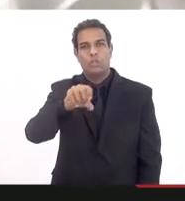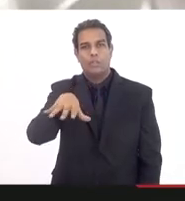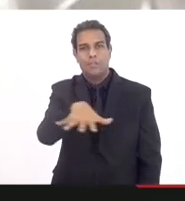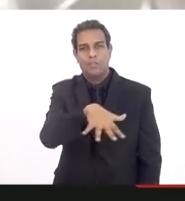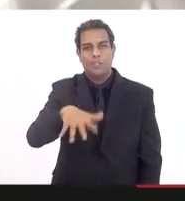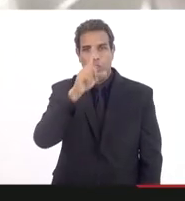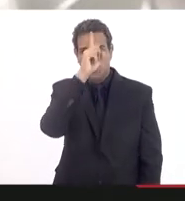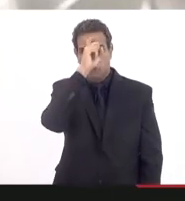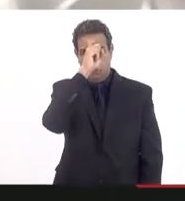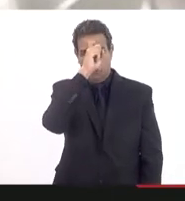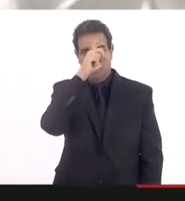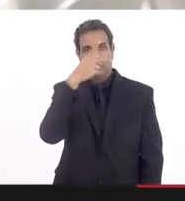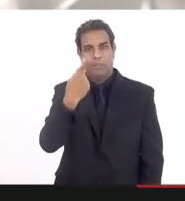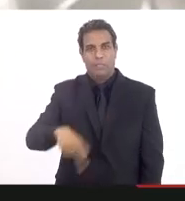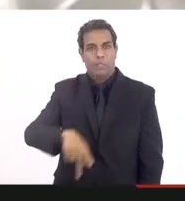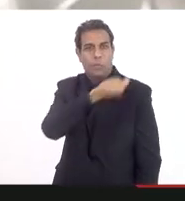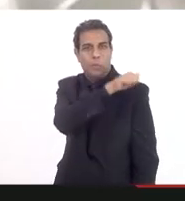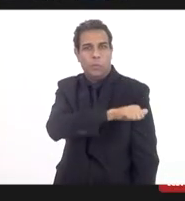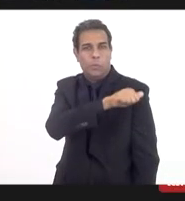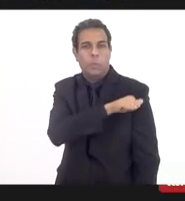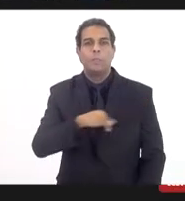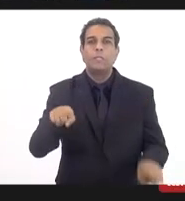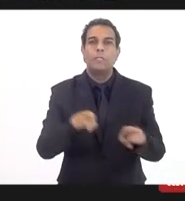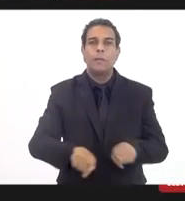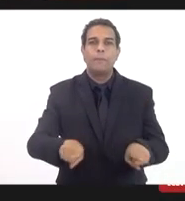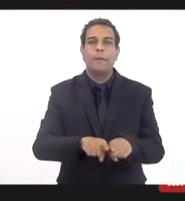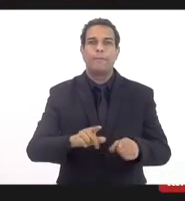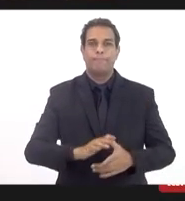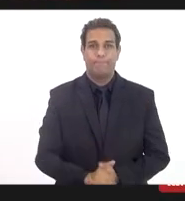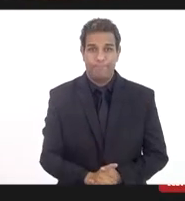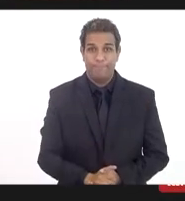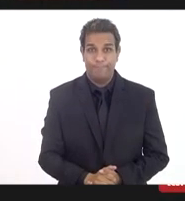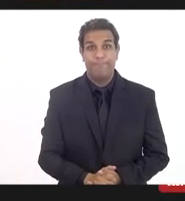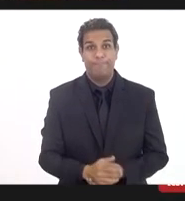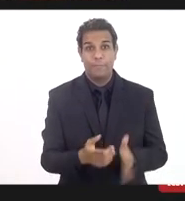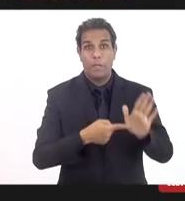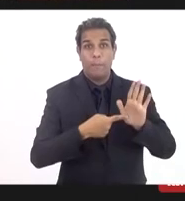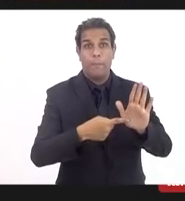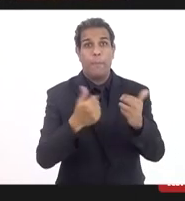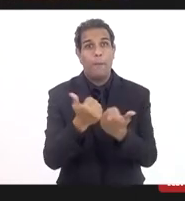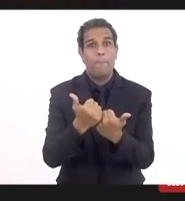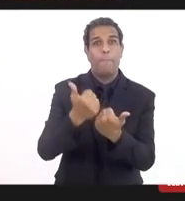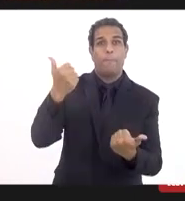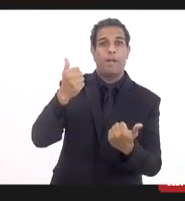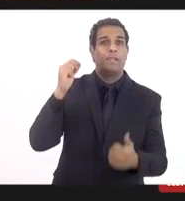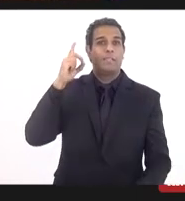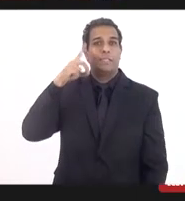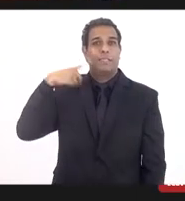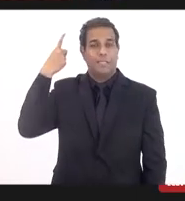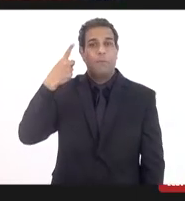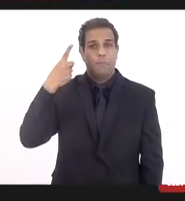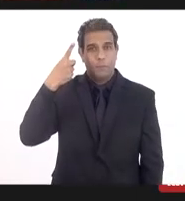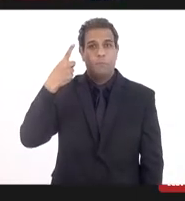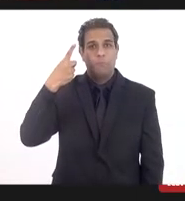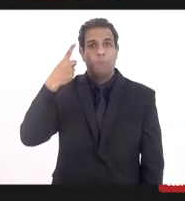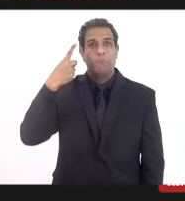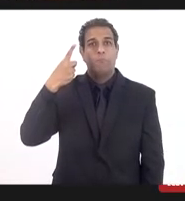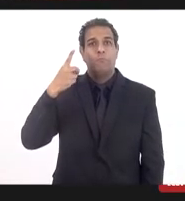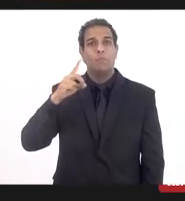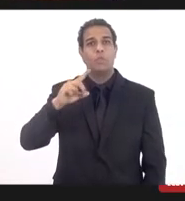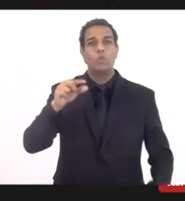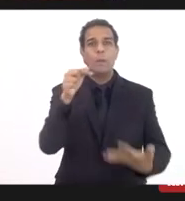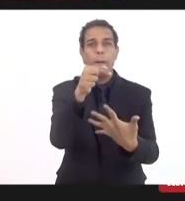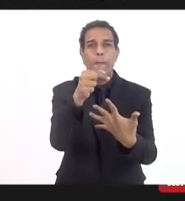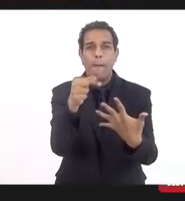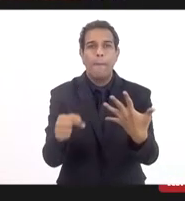Maria, Estadual Santa Maria, e destacando aqui também as assessorias dos deputados Valdeque Carneiro, Tia Ju,